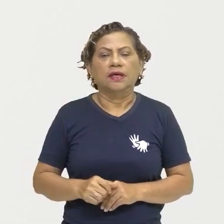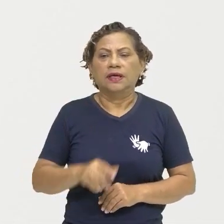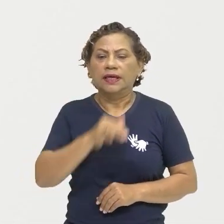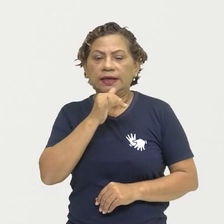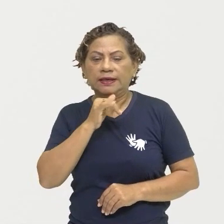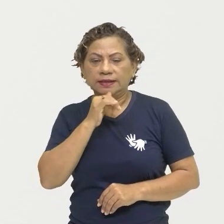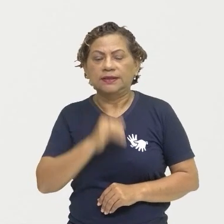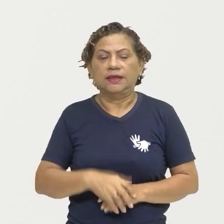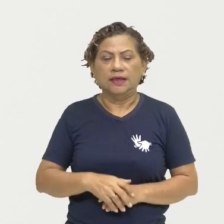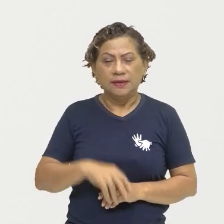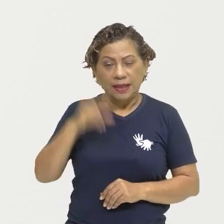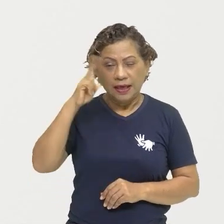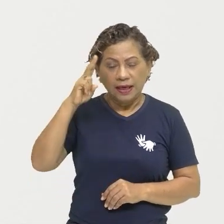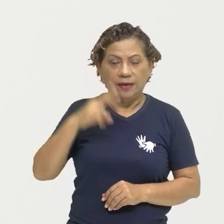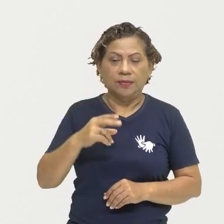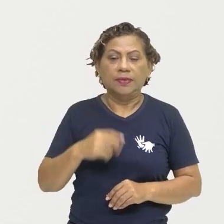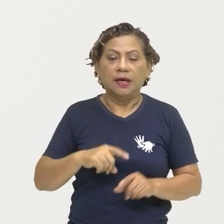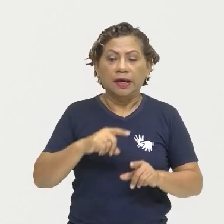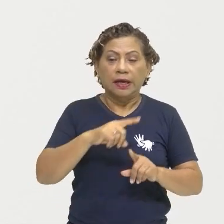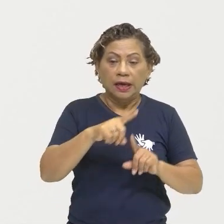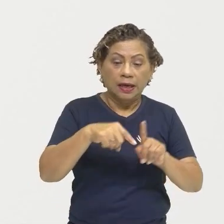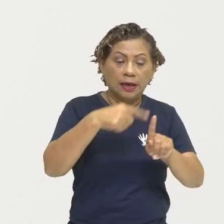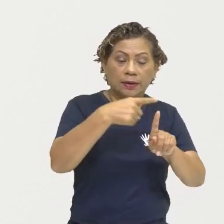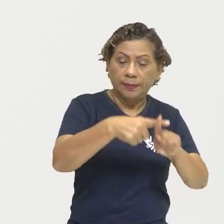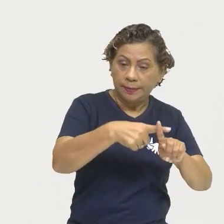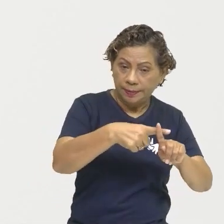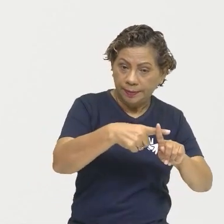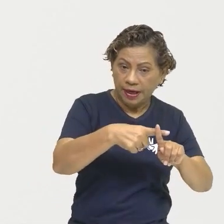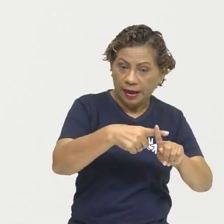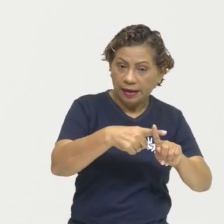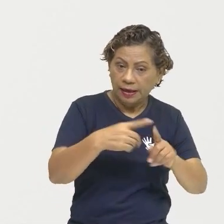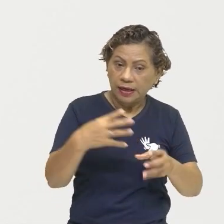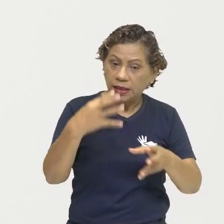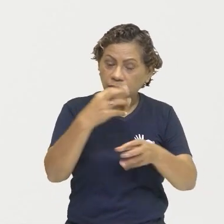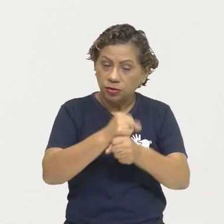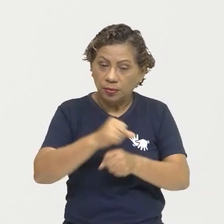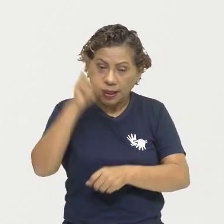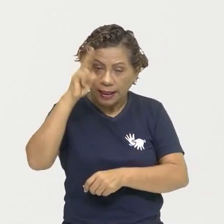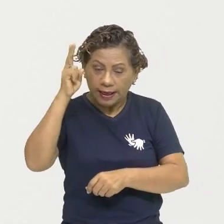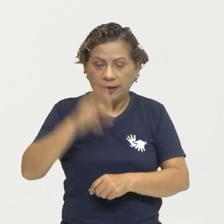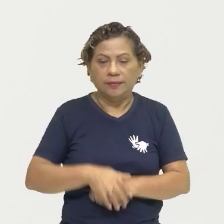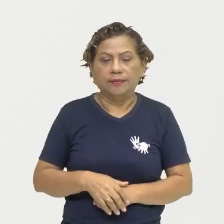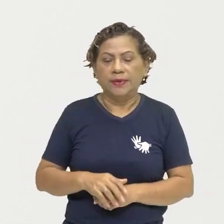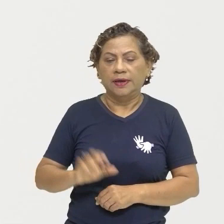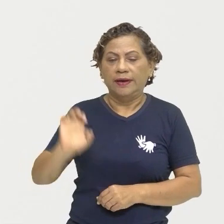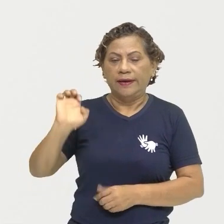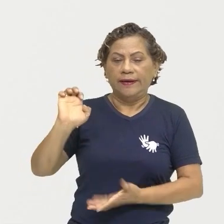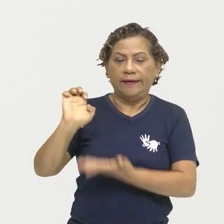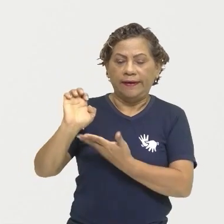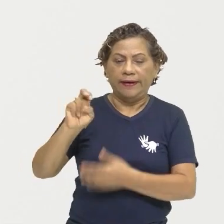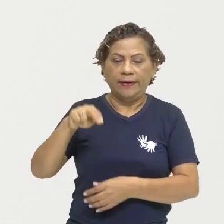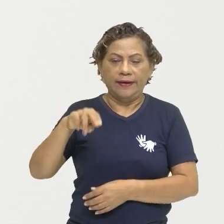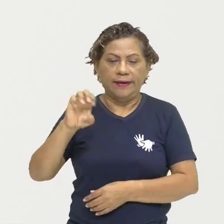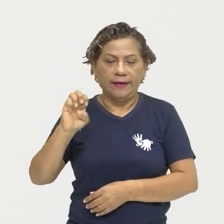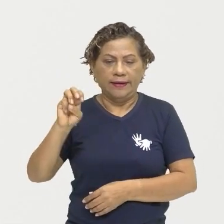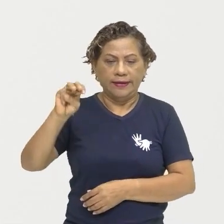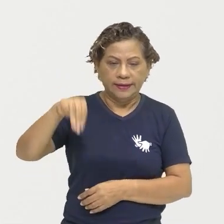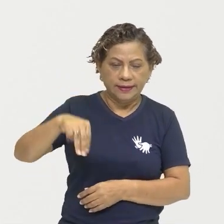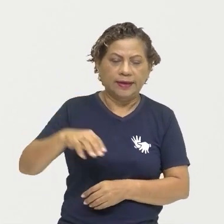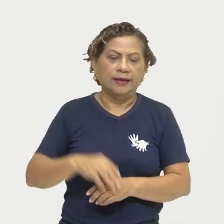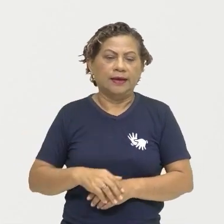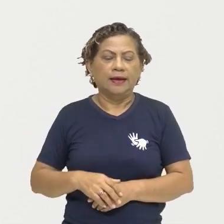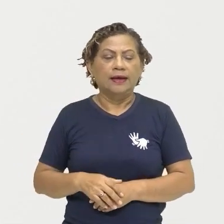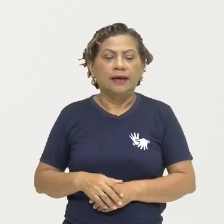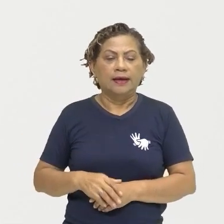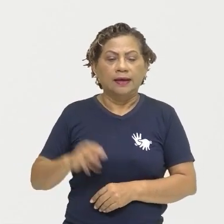de soma, que introduzem a ideia de soma. E, nem, mas também, mais ainda,